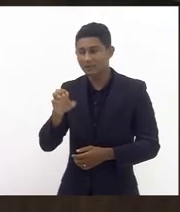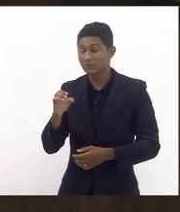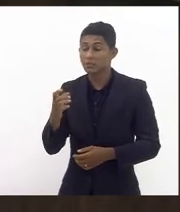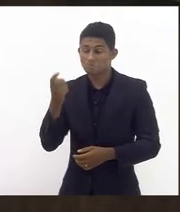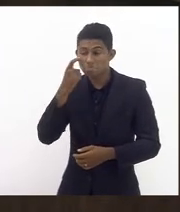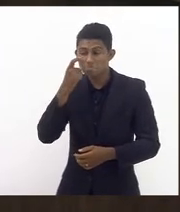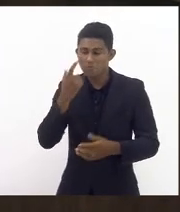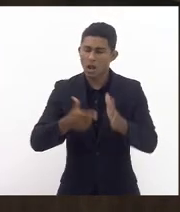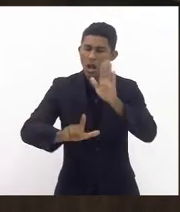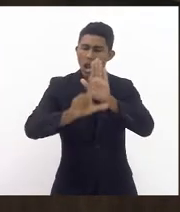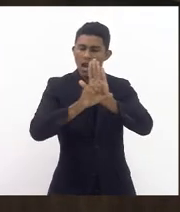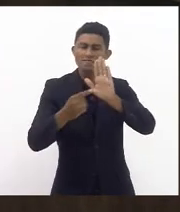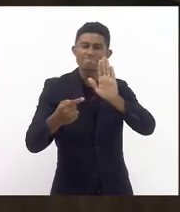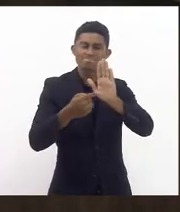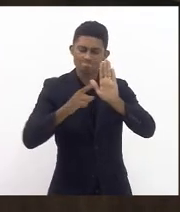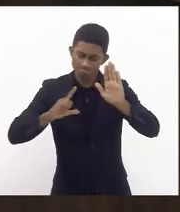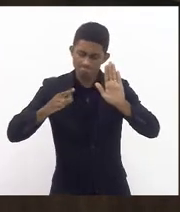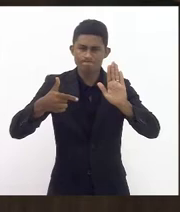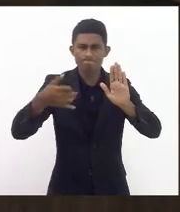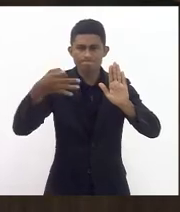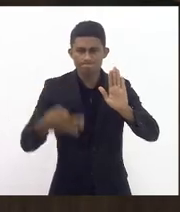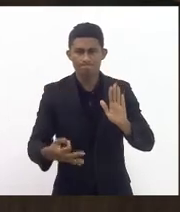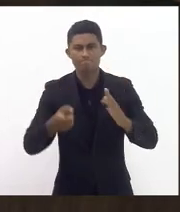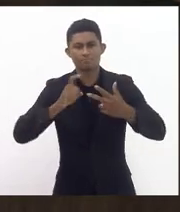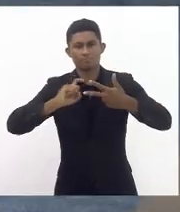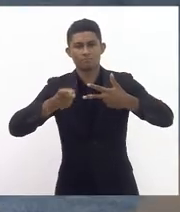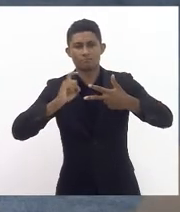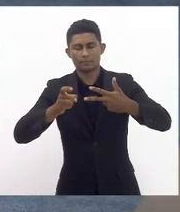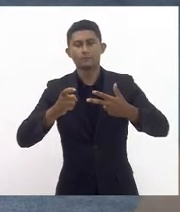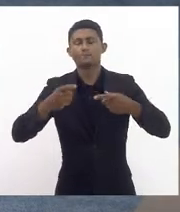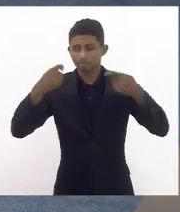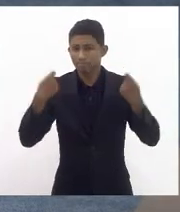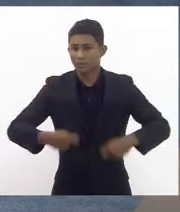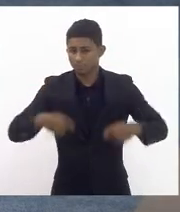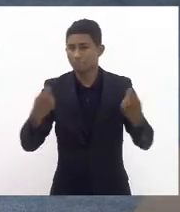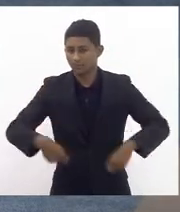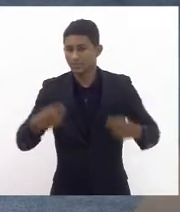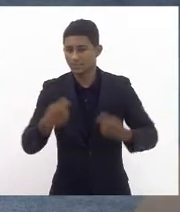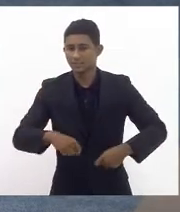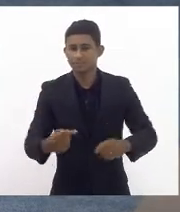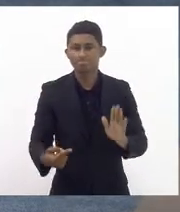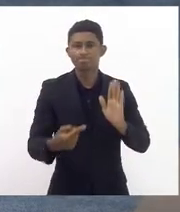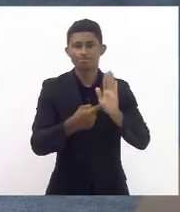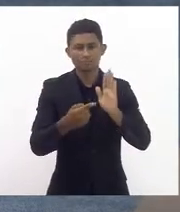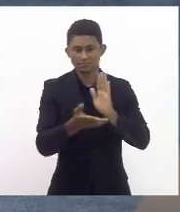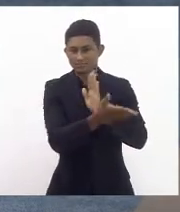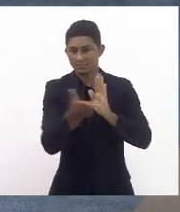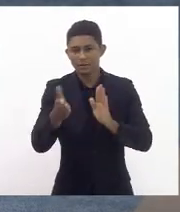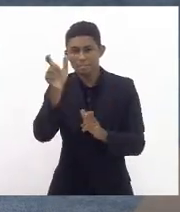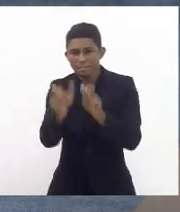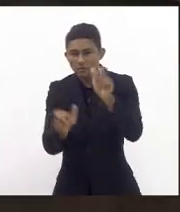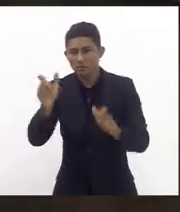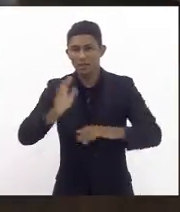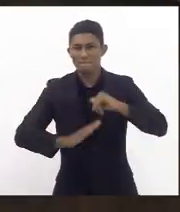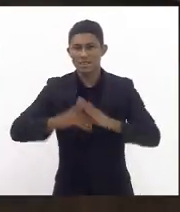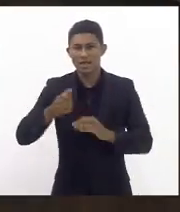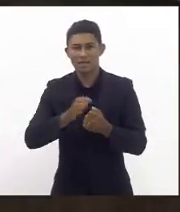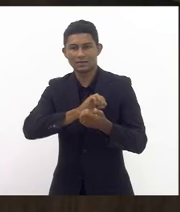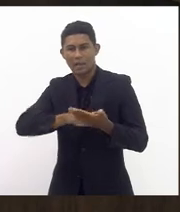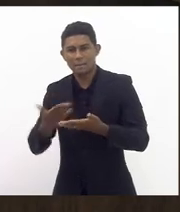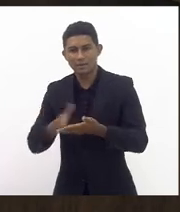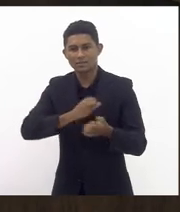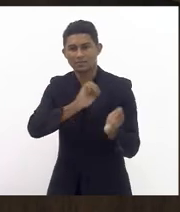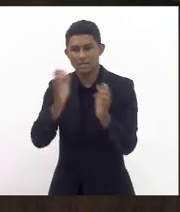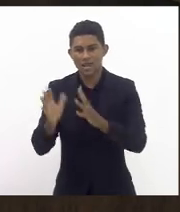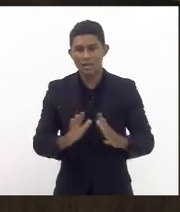aplicabilidade dessa lei perante ao Poder Executivo. É necessário que esses proeficientes em Libras sejam disponibilizados para